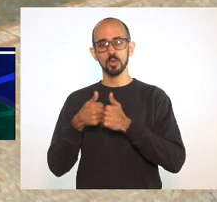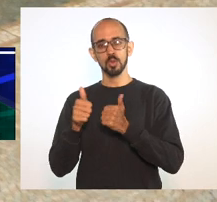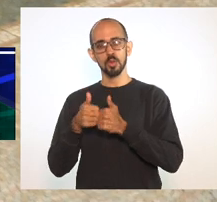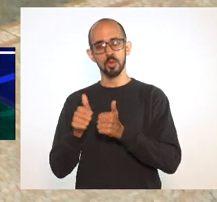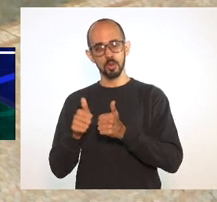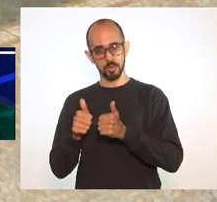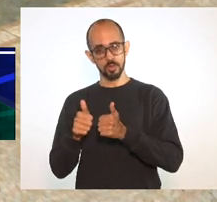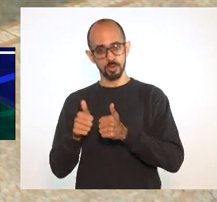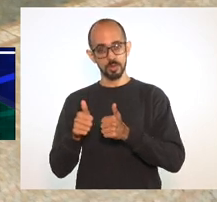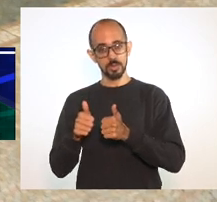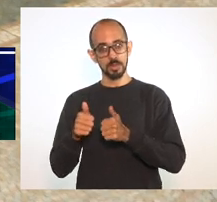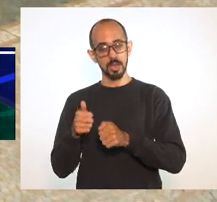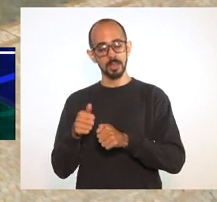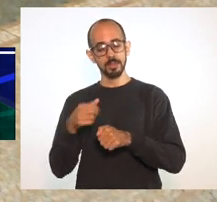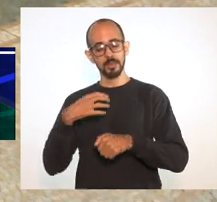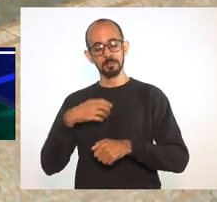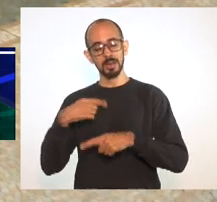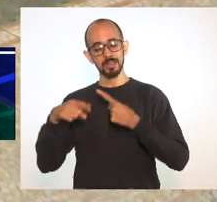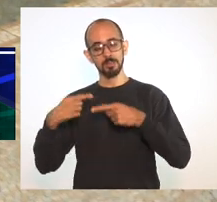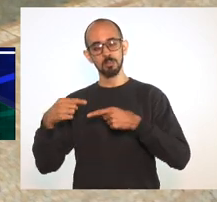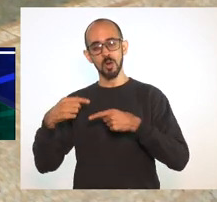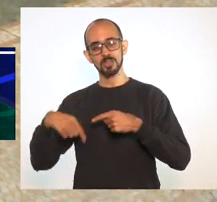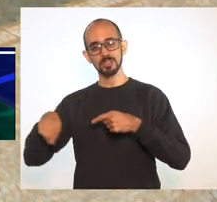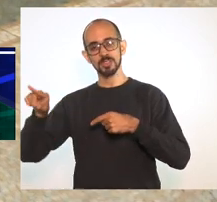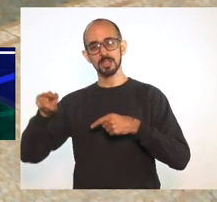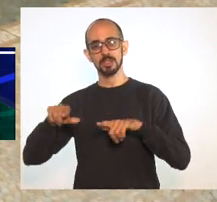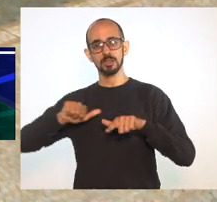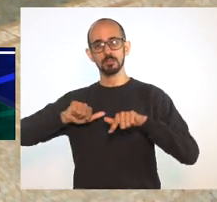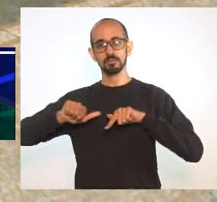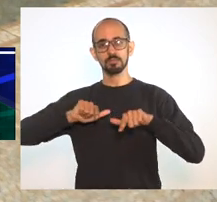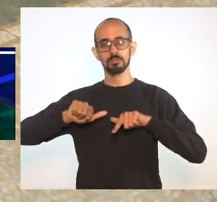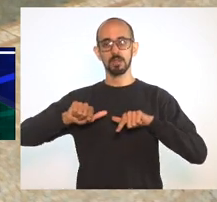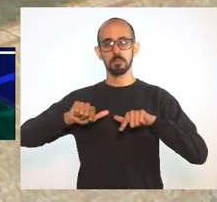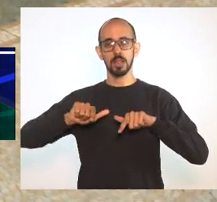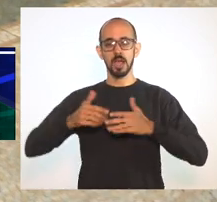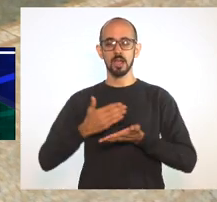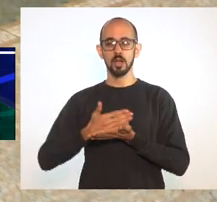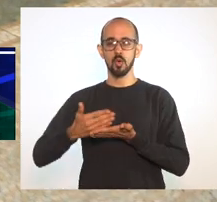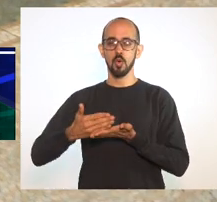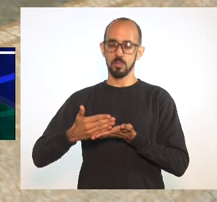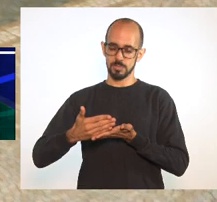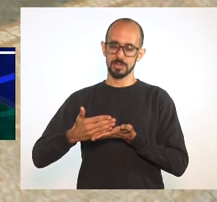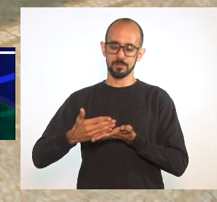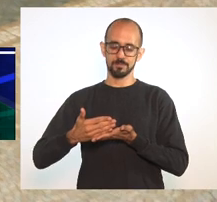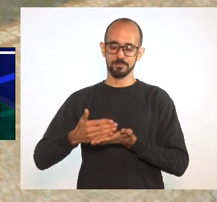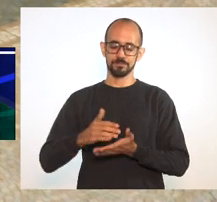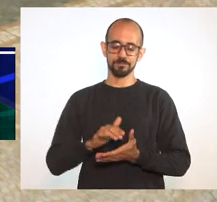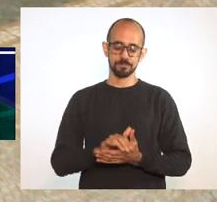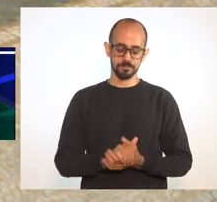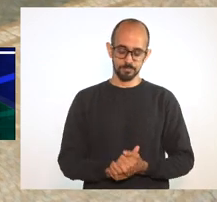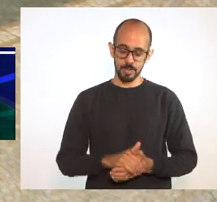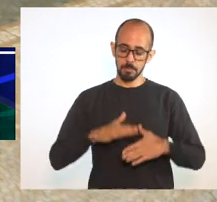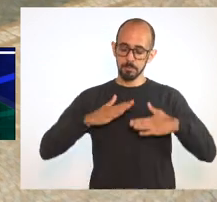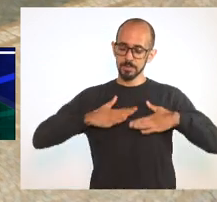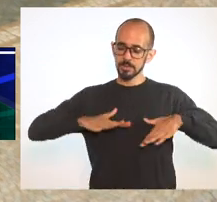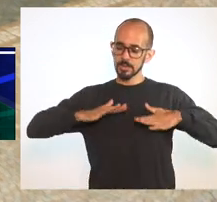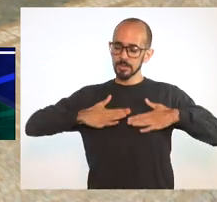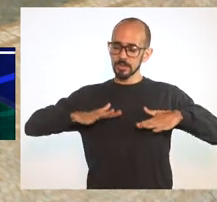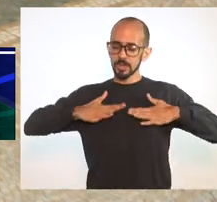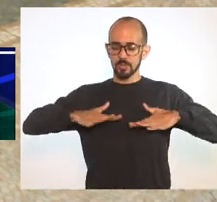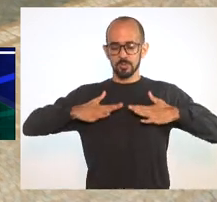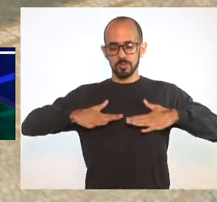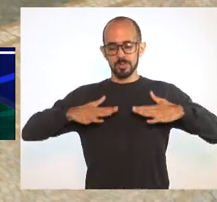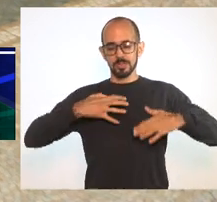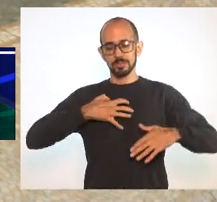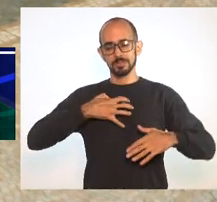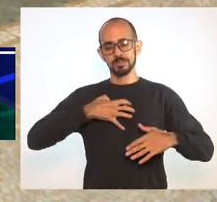então, procurar se dirigir ao seu emprego e começar o seu dia de trabalho, mas recarregando